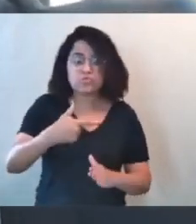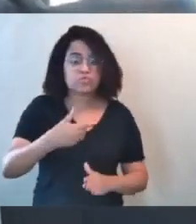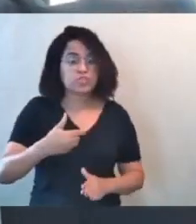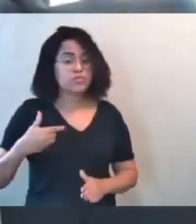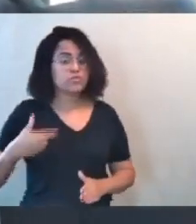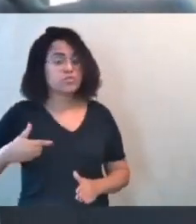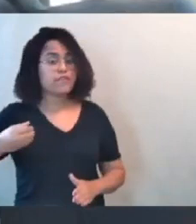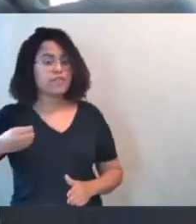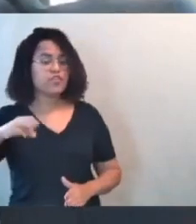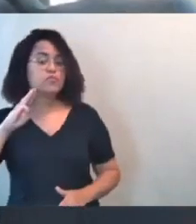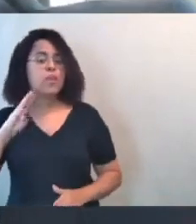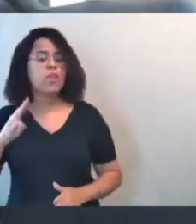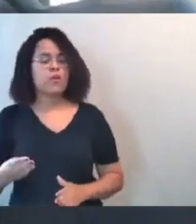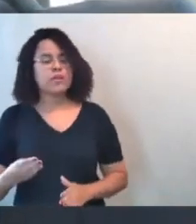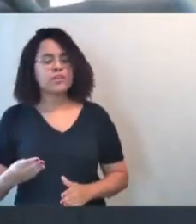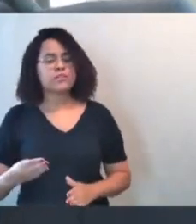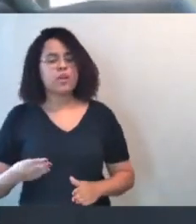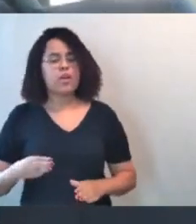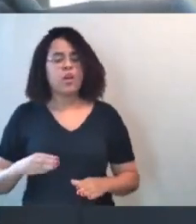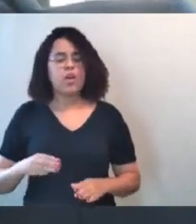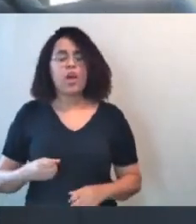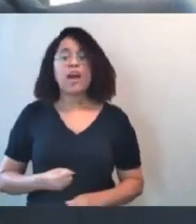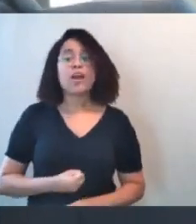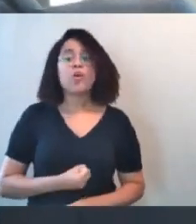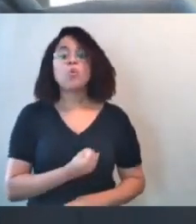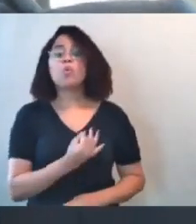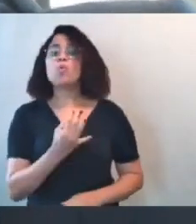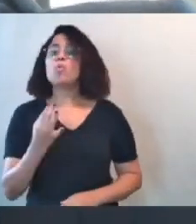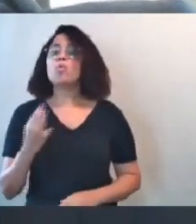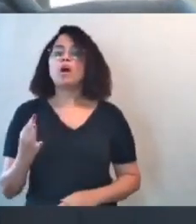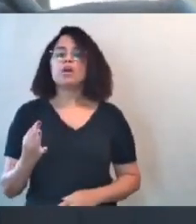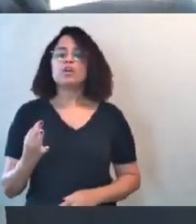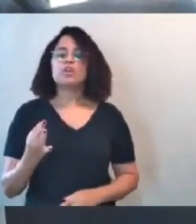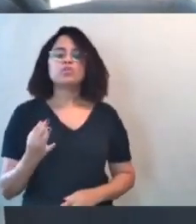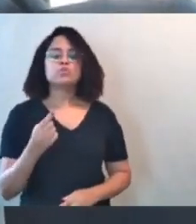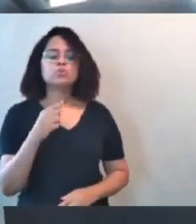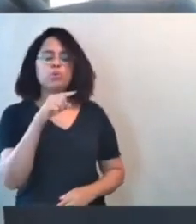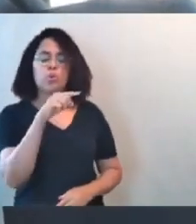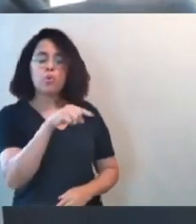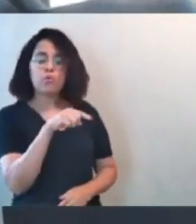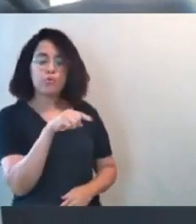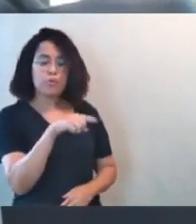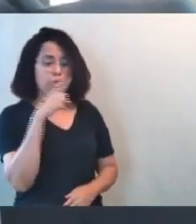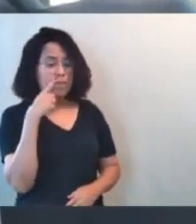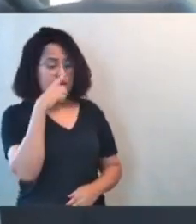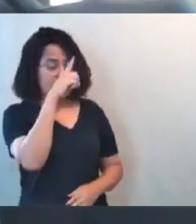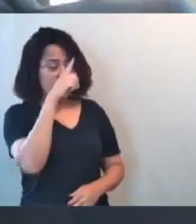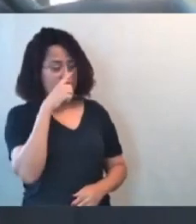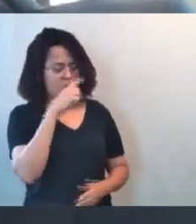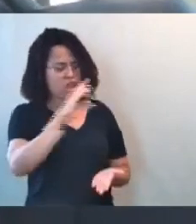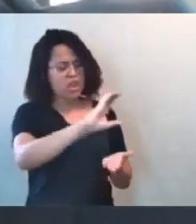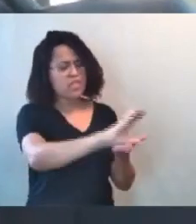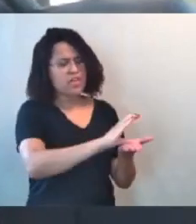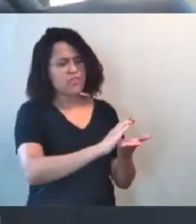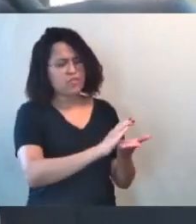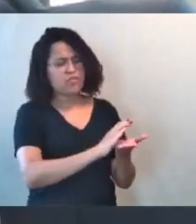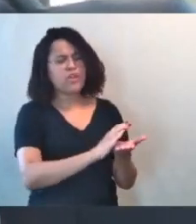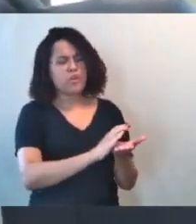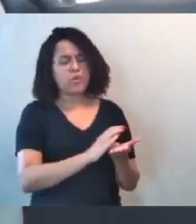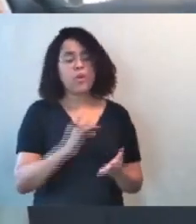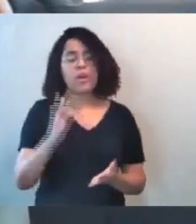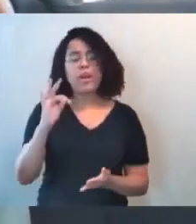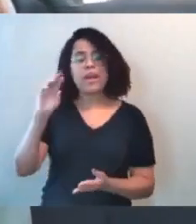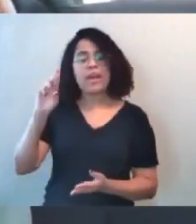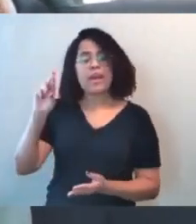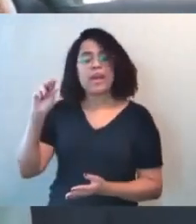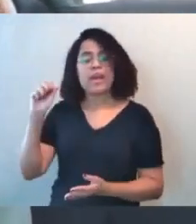o suplementar devolveu, tem que se perguntar ao Transfácio e ao Sindipautas, que são as entidades